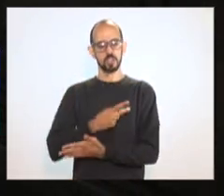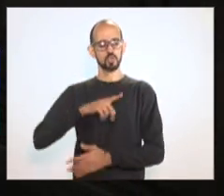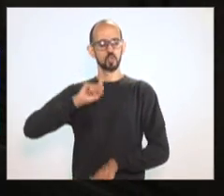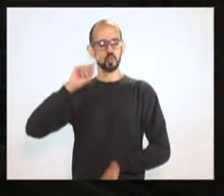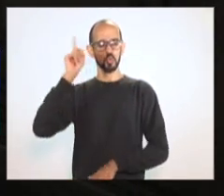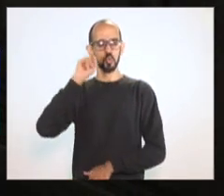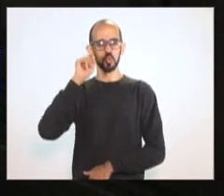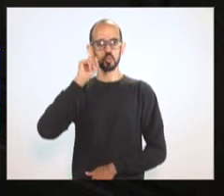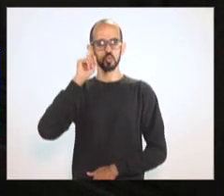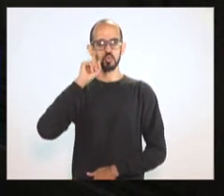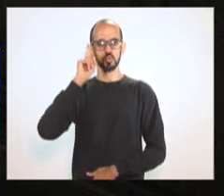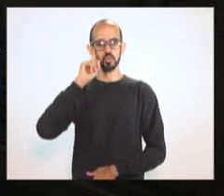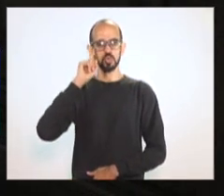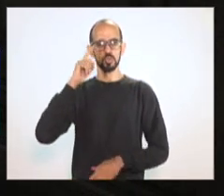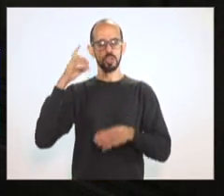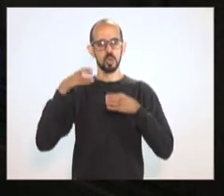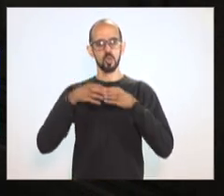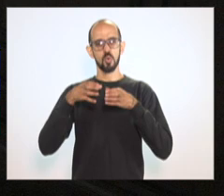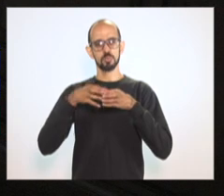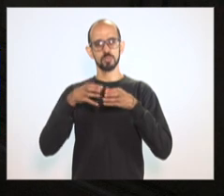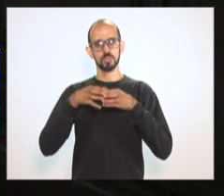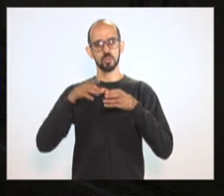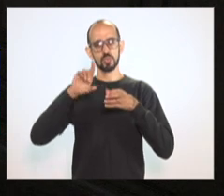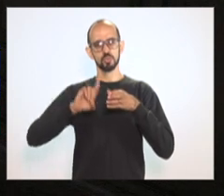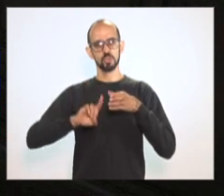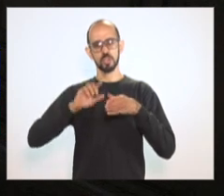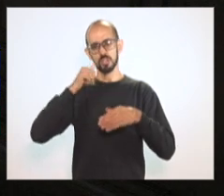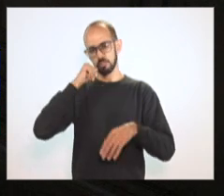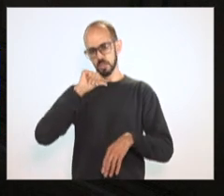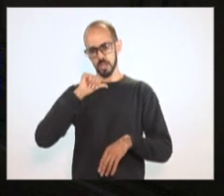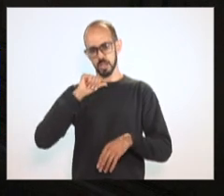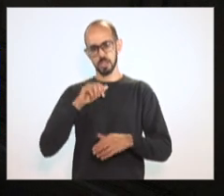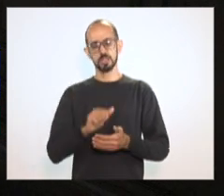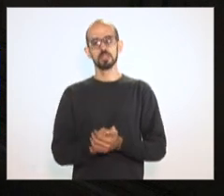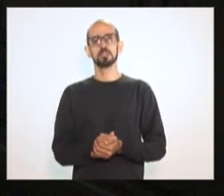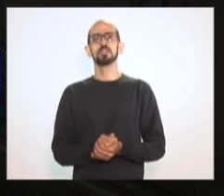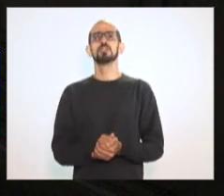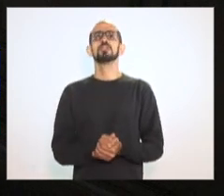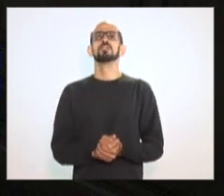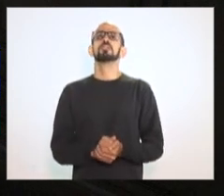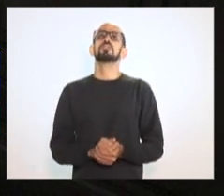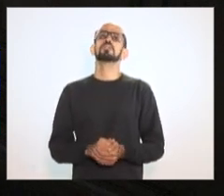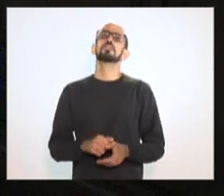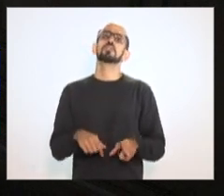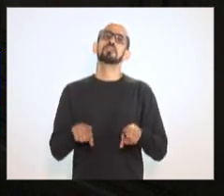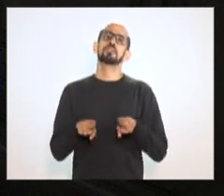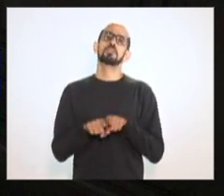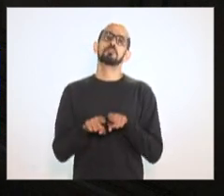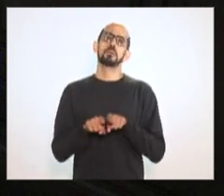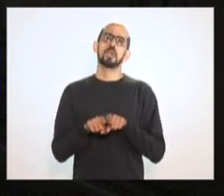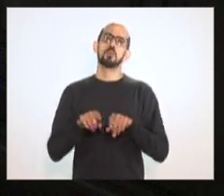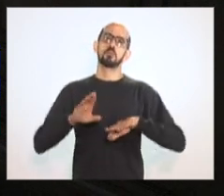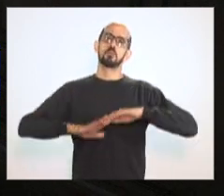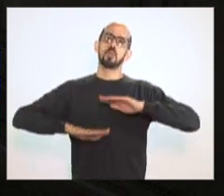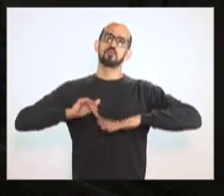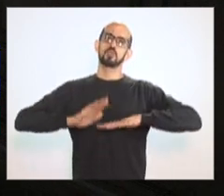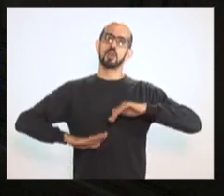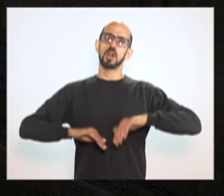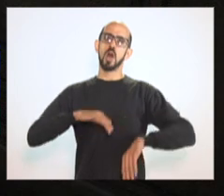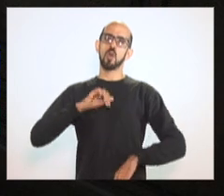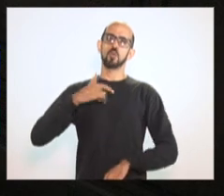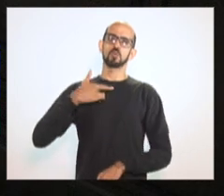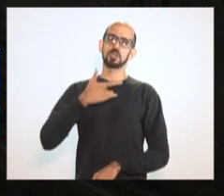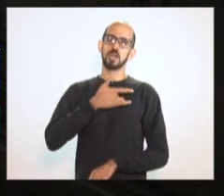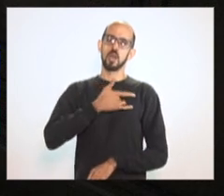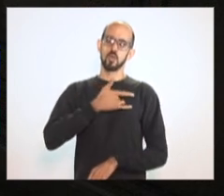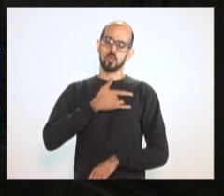aqui na comissão de defesa dos direitos da mulher inclusive um profissional de saúde médico